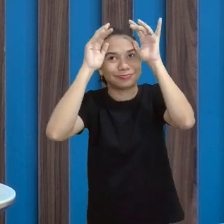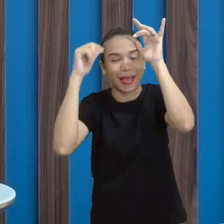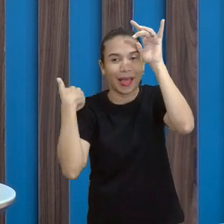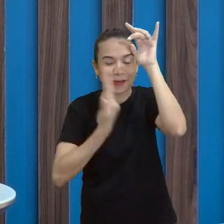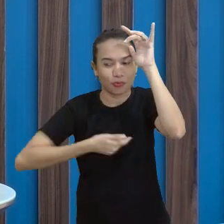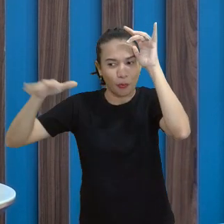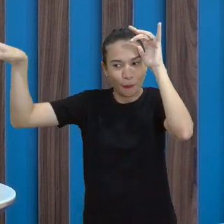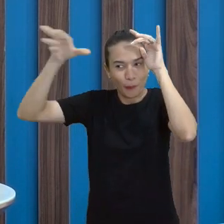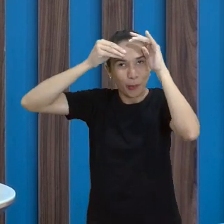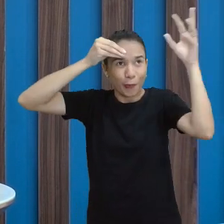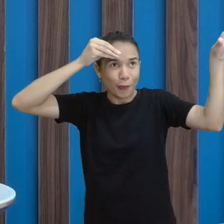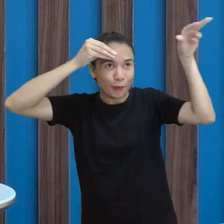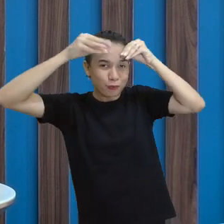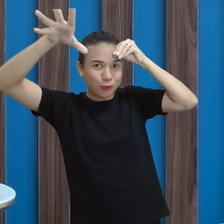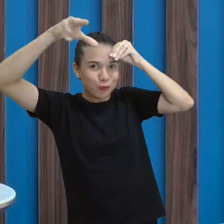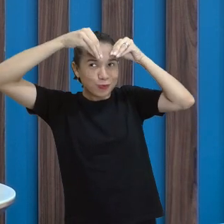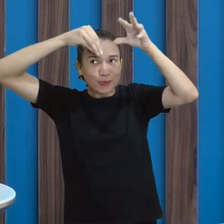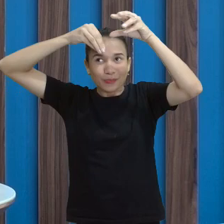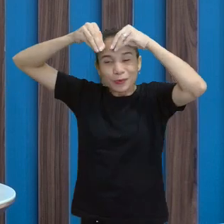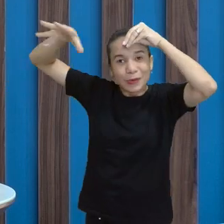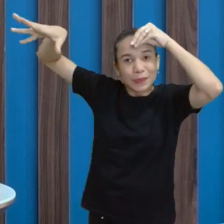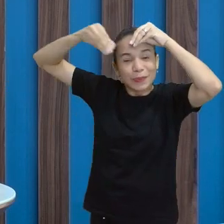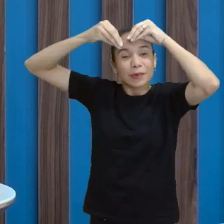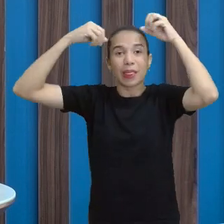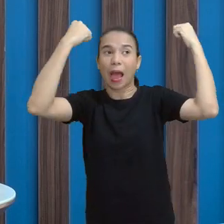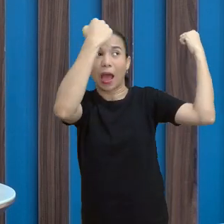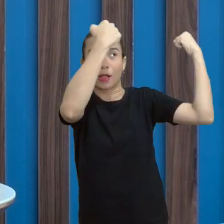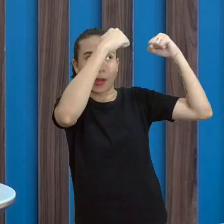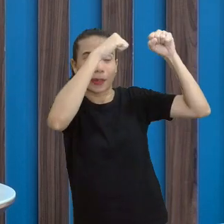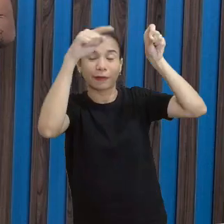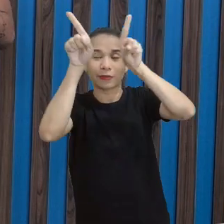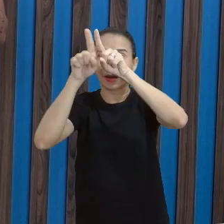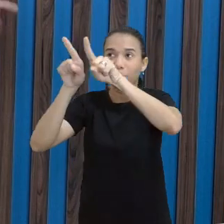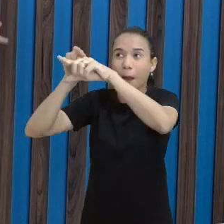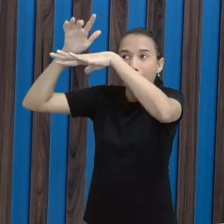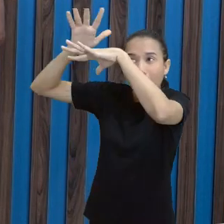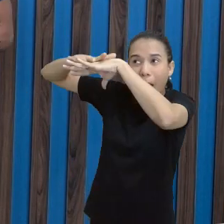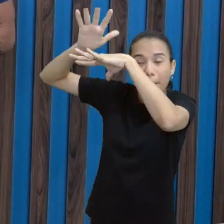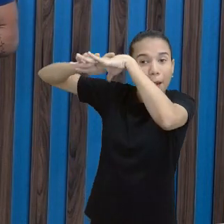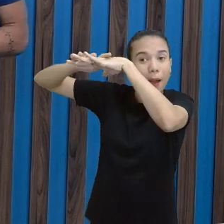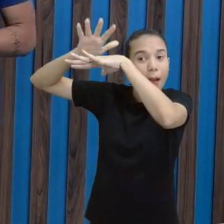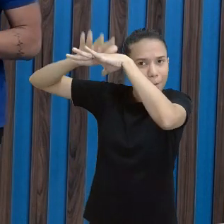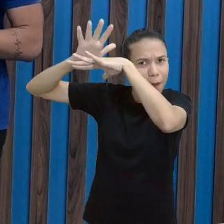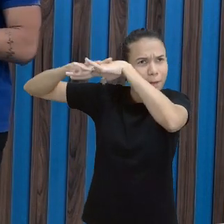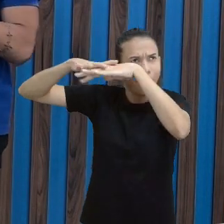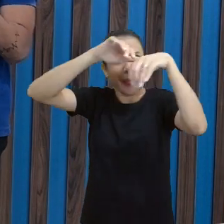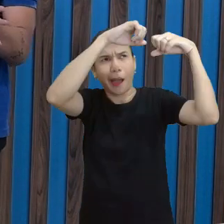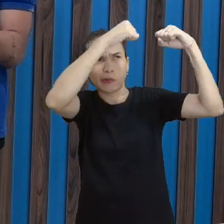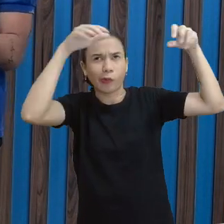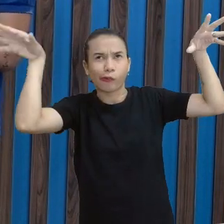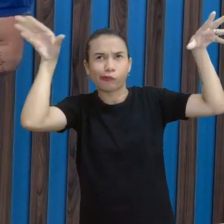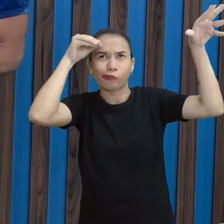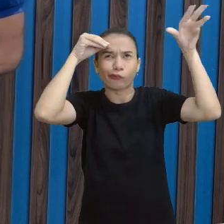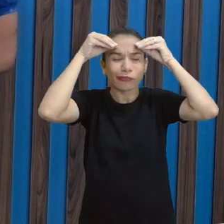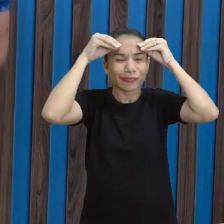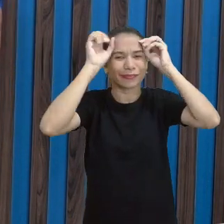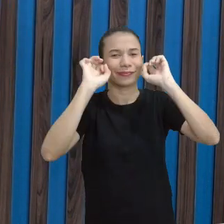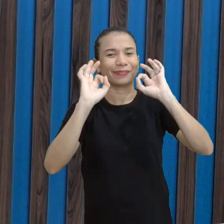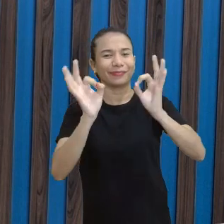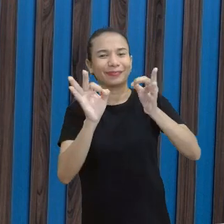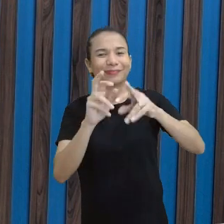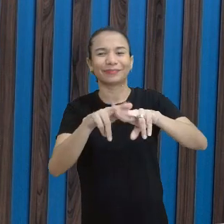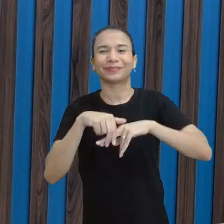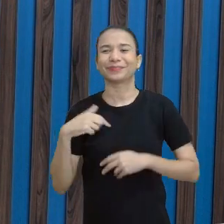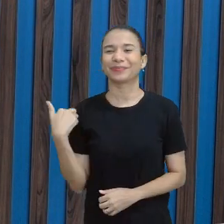puxando aí os ganchos, né? Da educação física para matemática ou da matemática para educação física e tá tudo certo. Tá